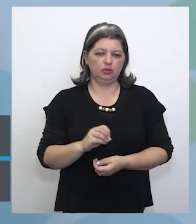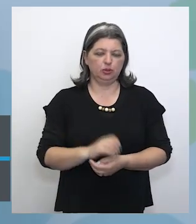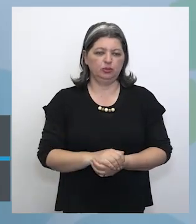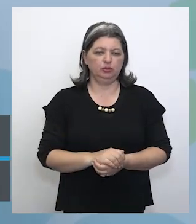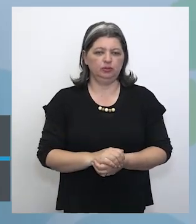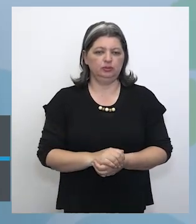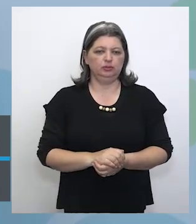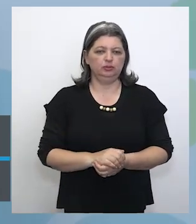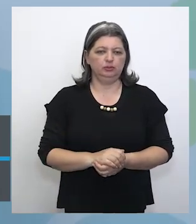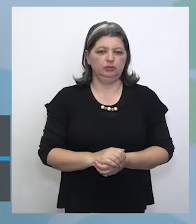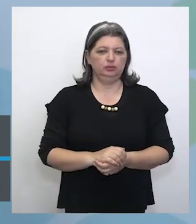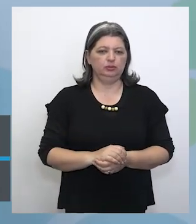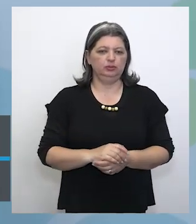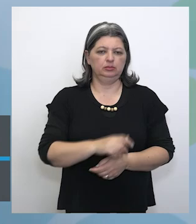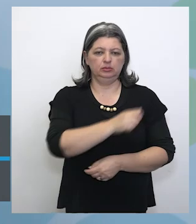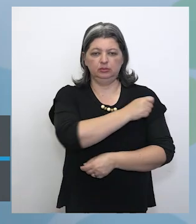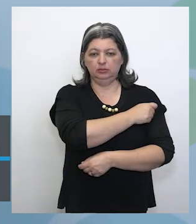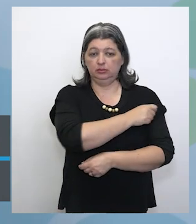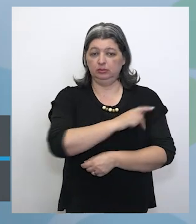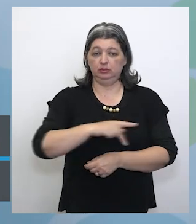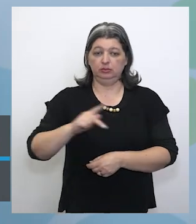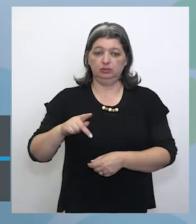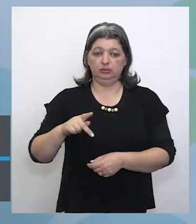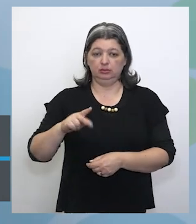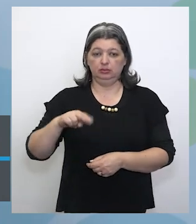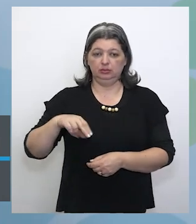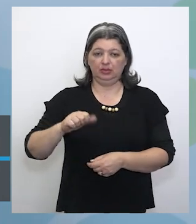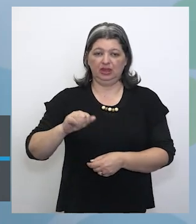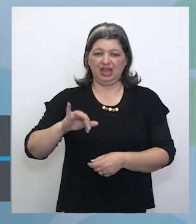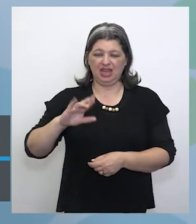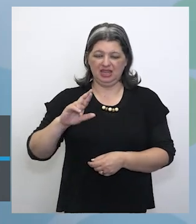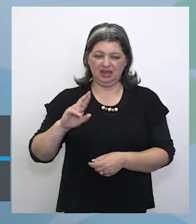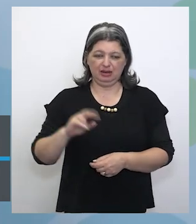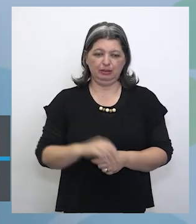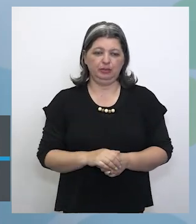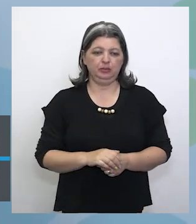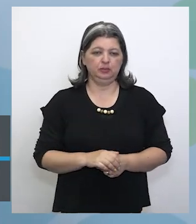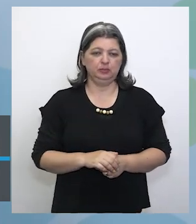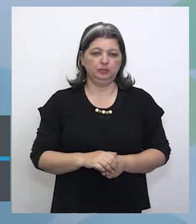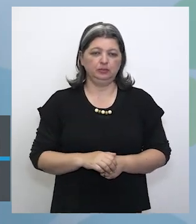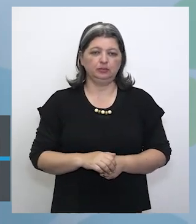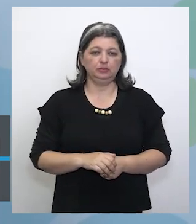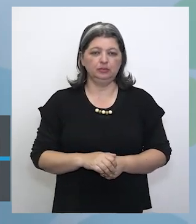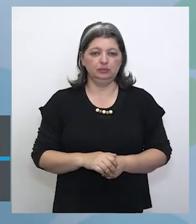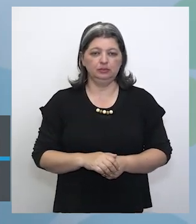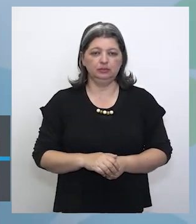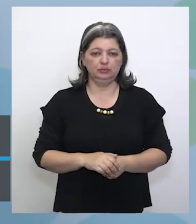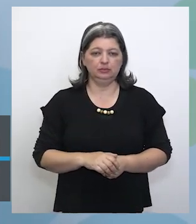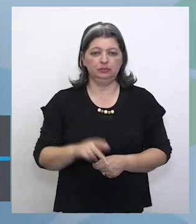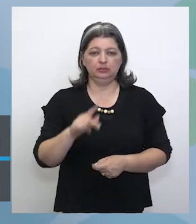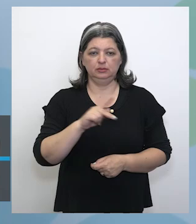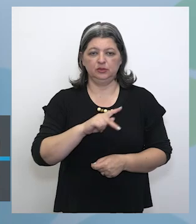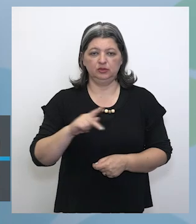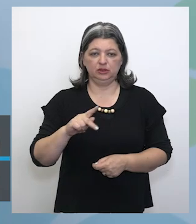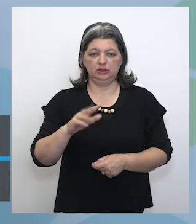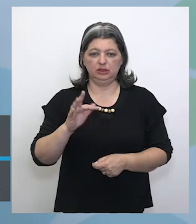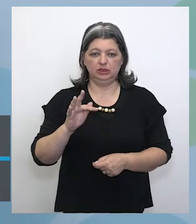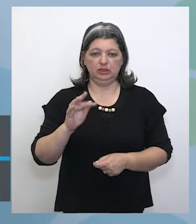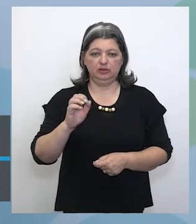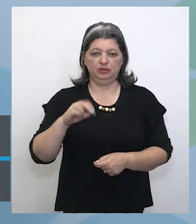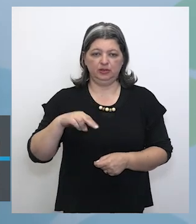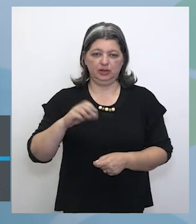Nair Ferreira, ele é aluno da Pro Nair. Uses. Não, da Pro Fernanda, sorry. Da Pro